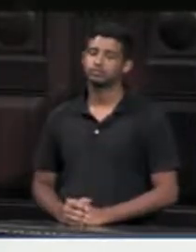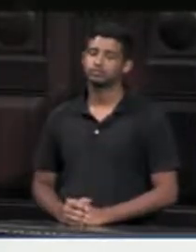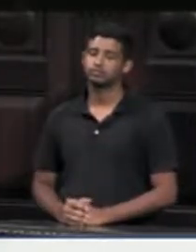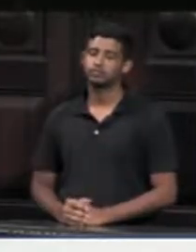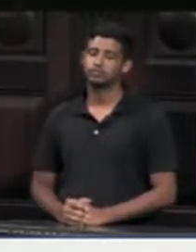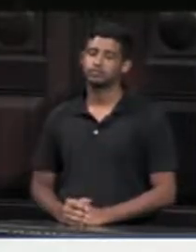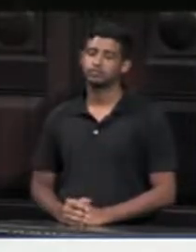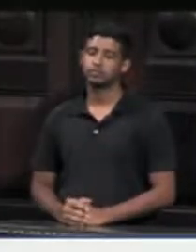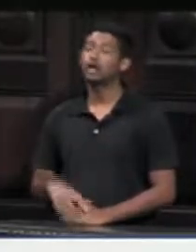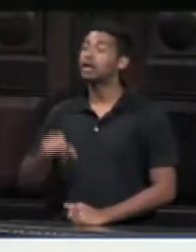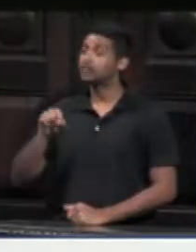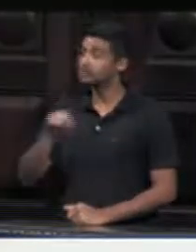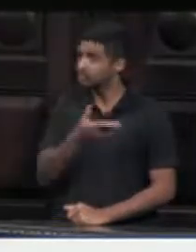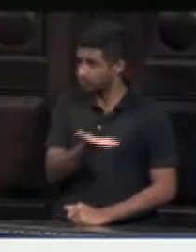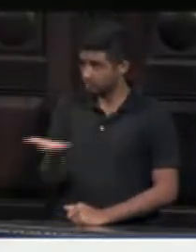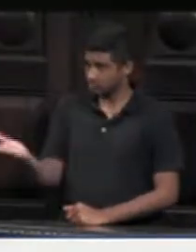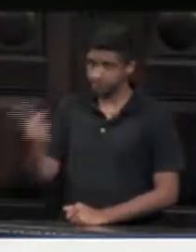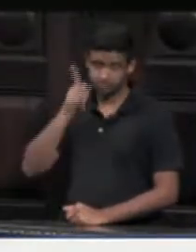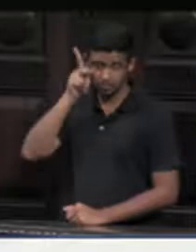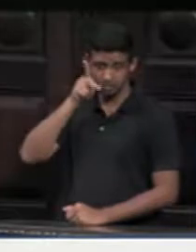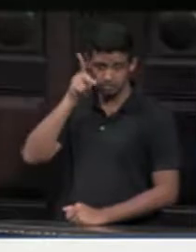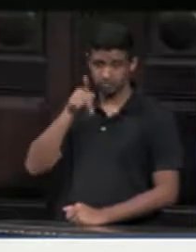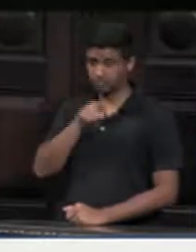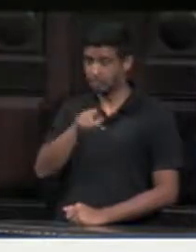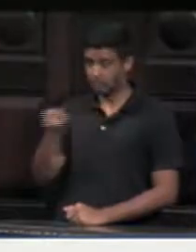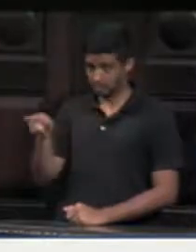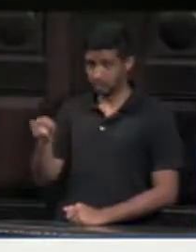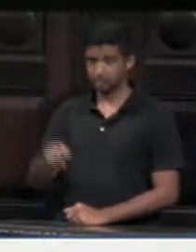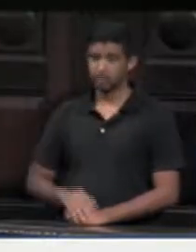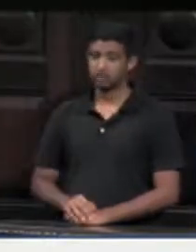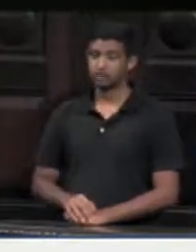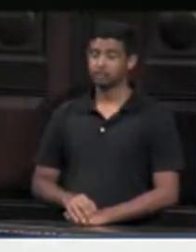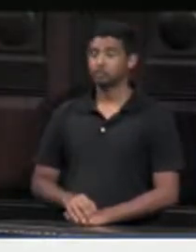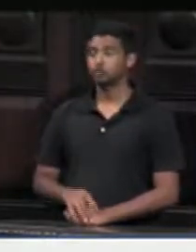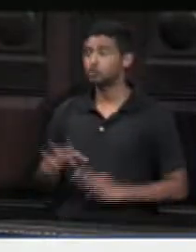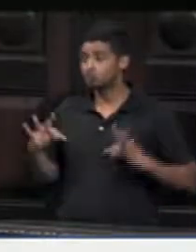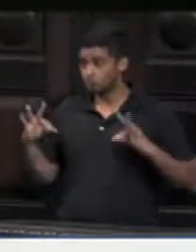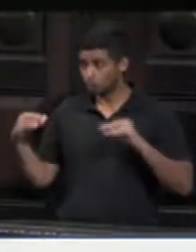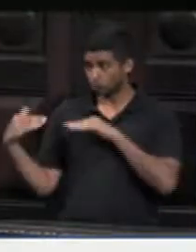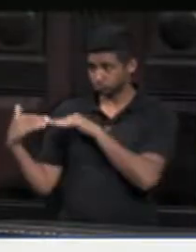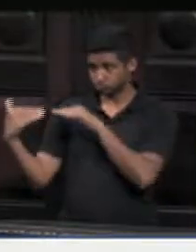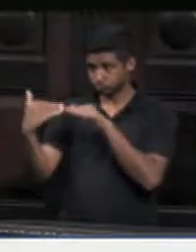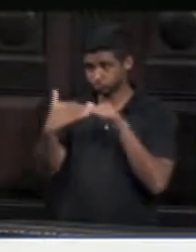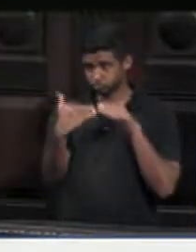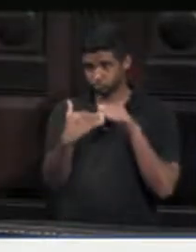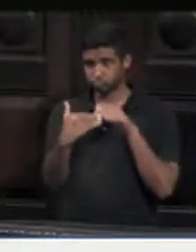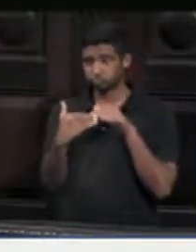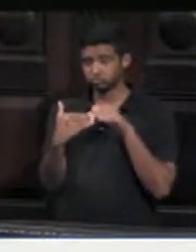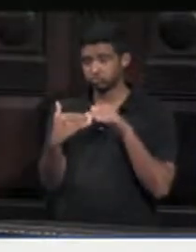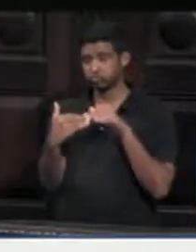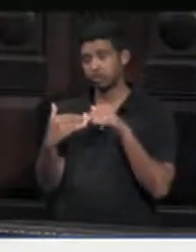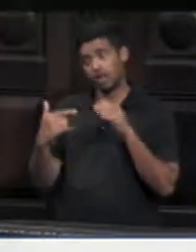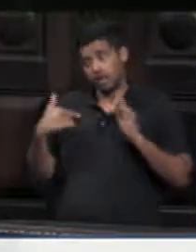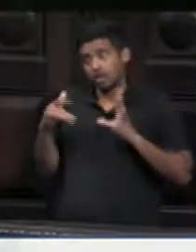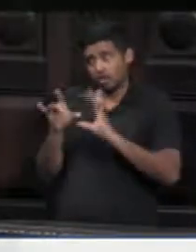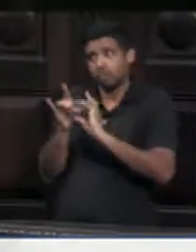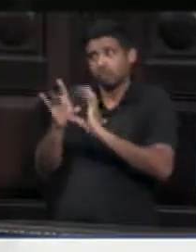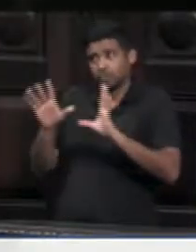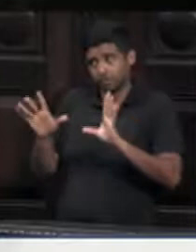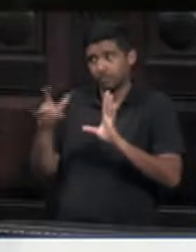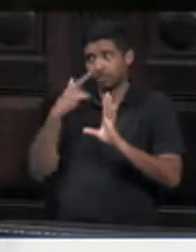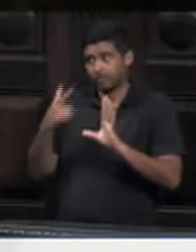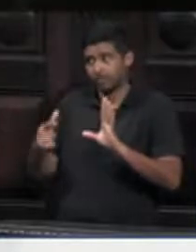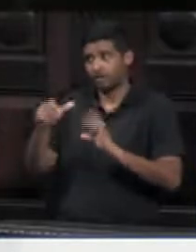Se os senhores parlamentares assim consentirem, eu permito não ler o